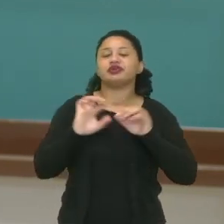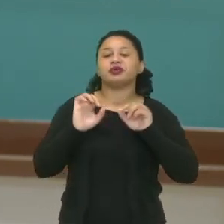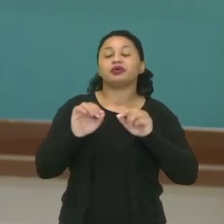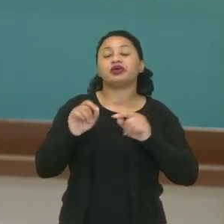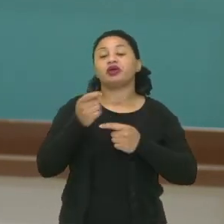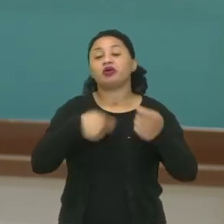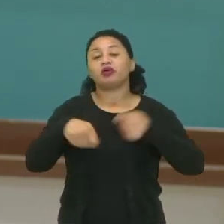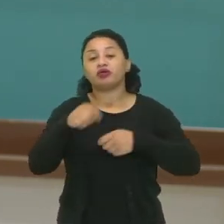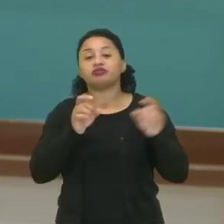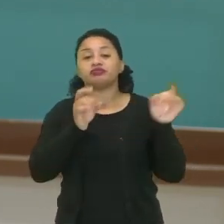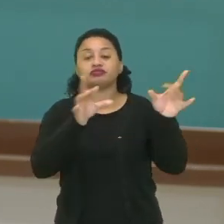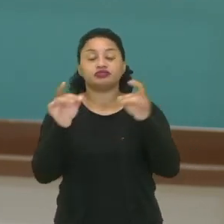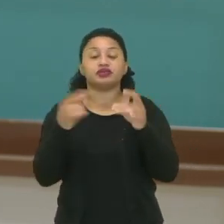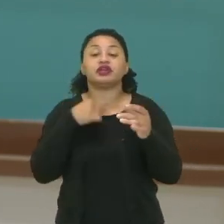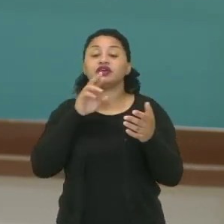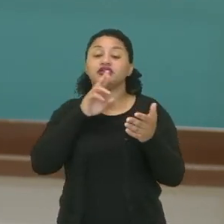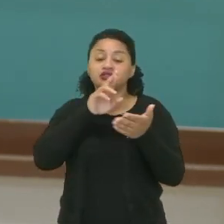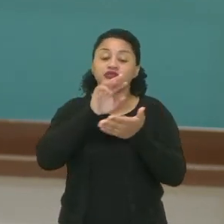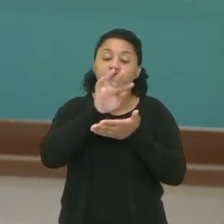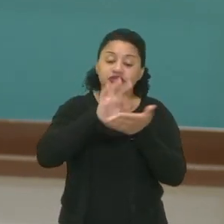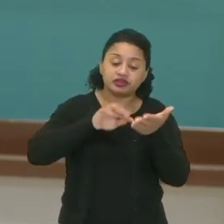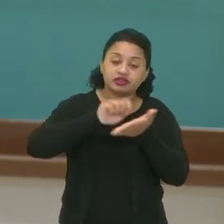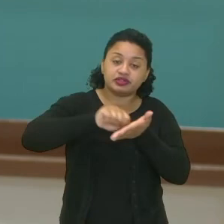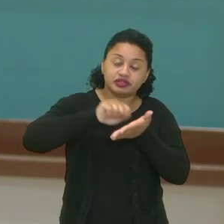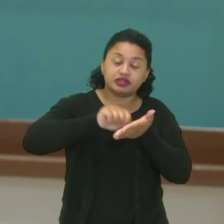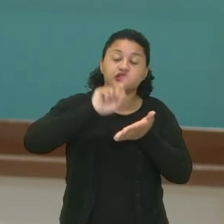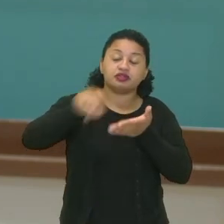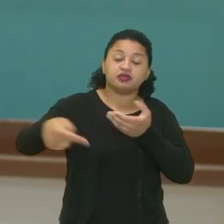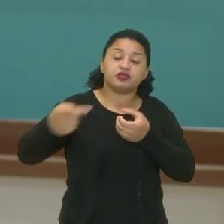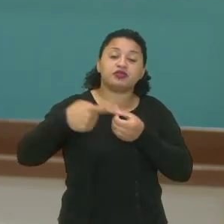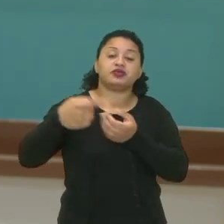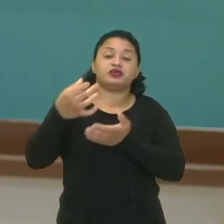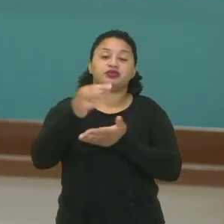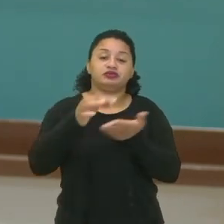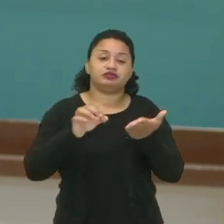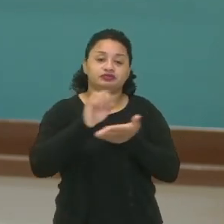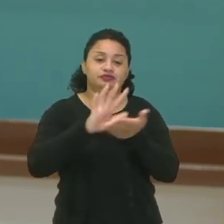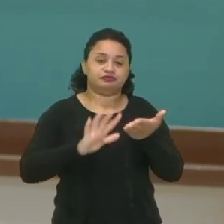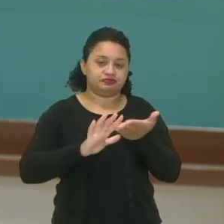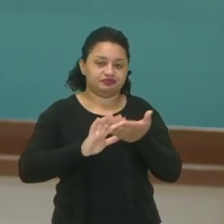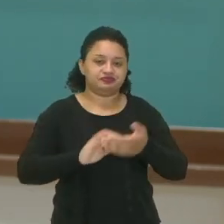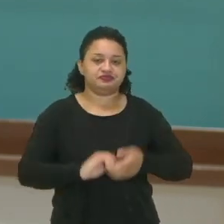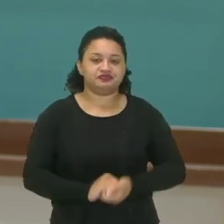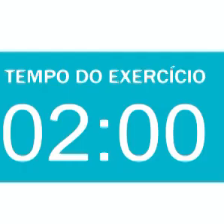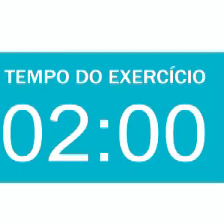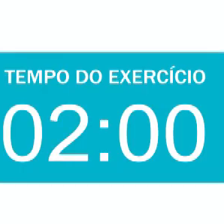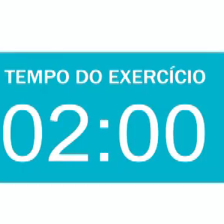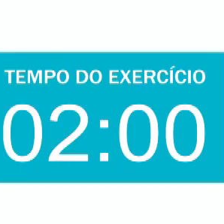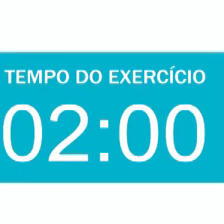comércio? Então faça aí a sua resposta e em seguida nós retornaremos com a correção, tá bom?